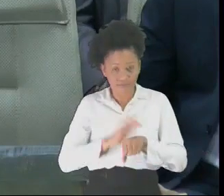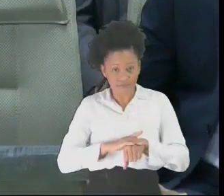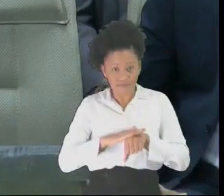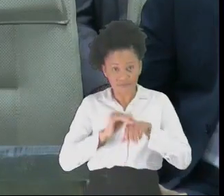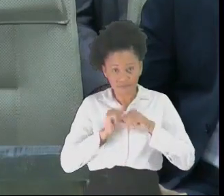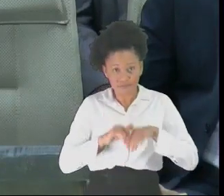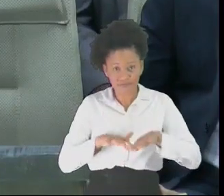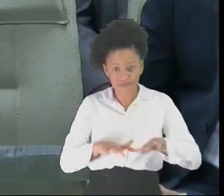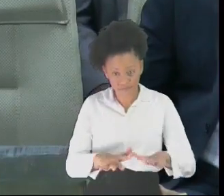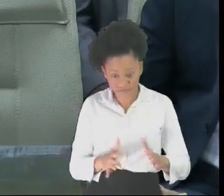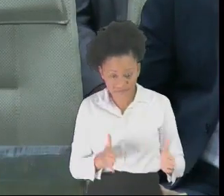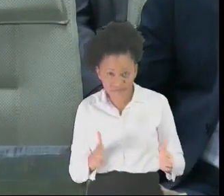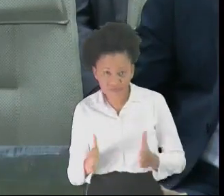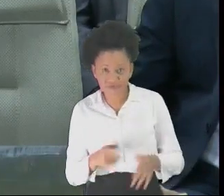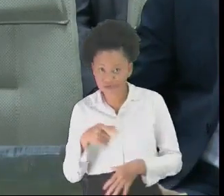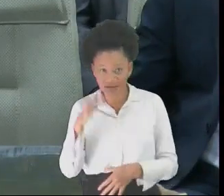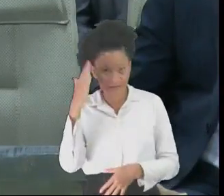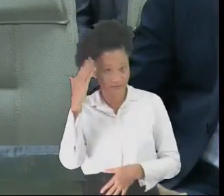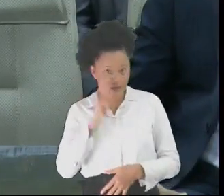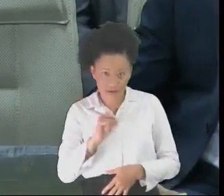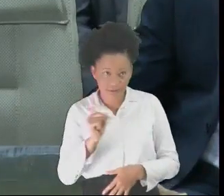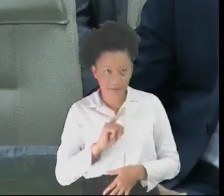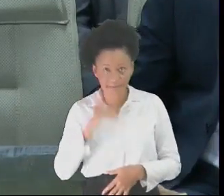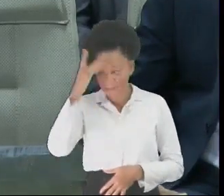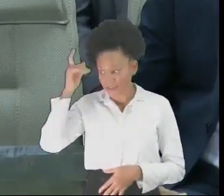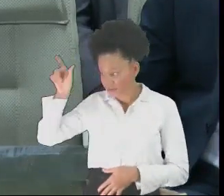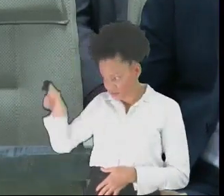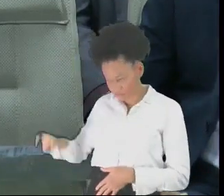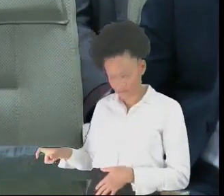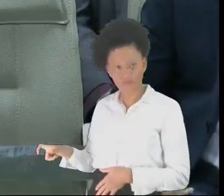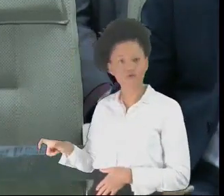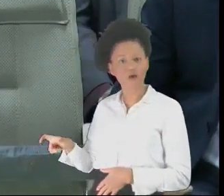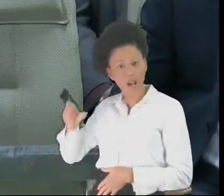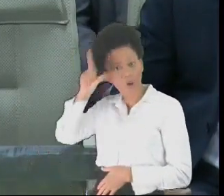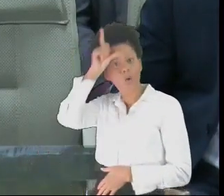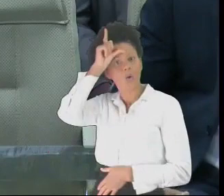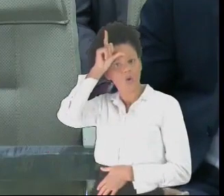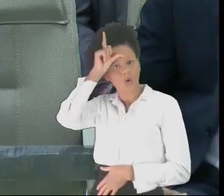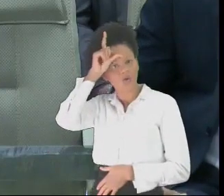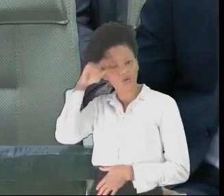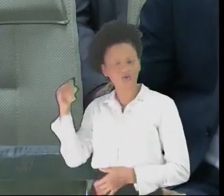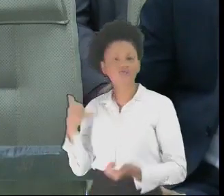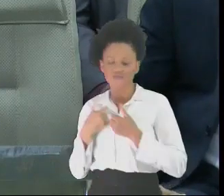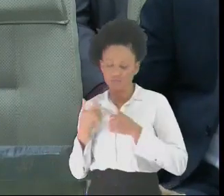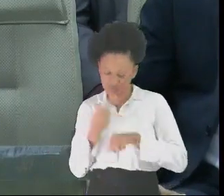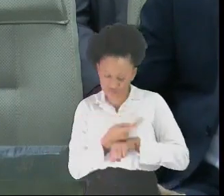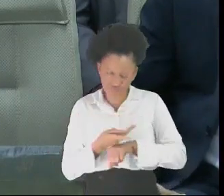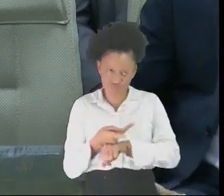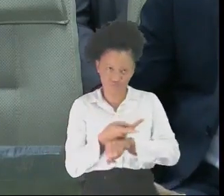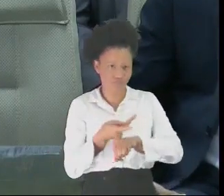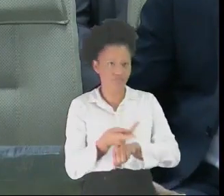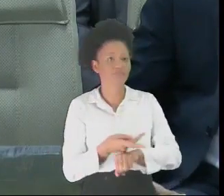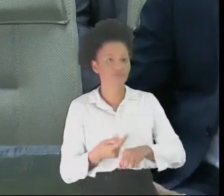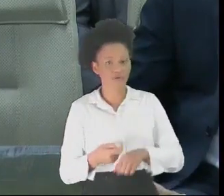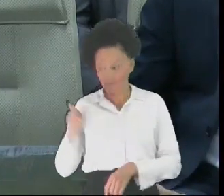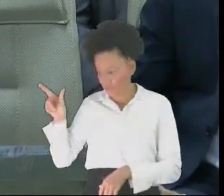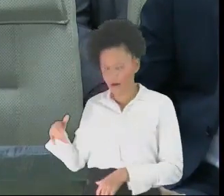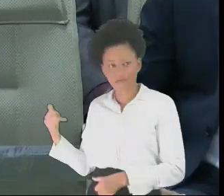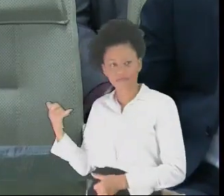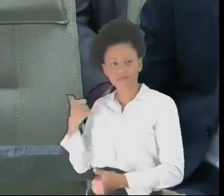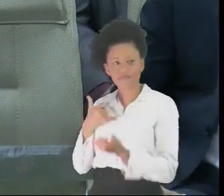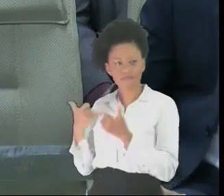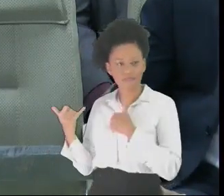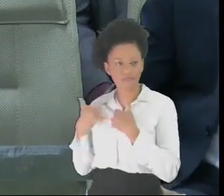não sabiam, fique sabendo, eu ouvi da boca de autoridade. E vocês procurem, eu ouvi da boca.